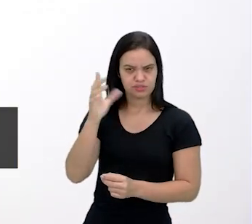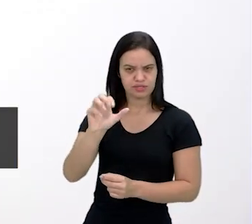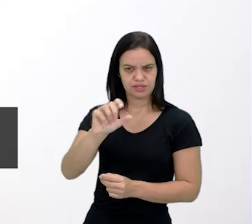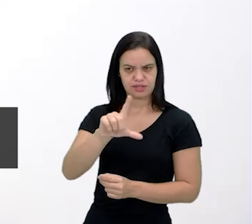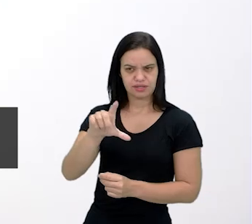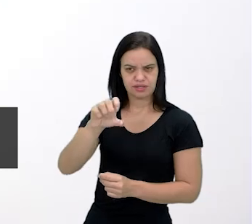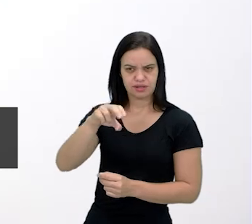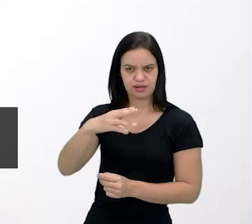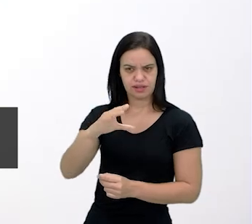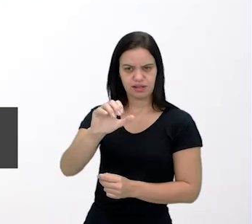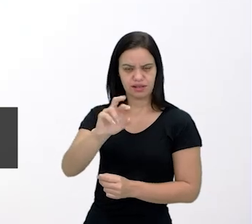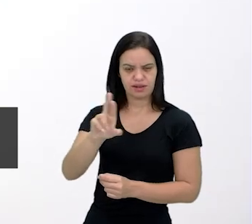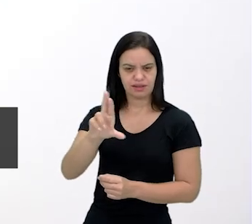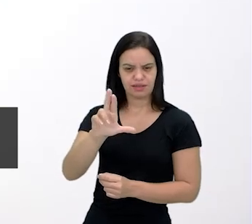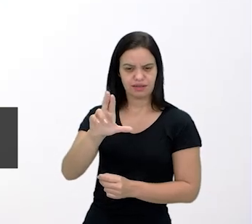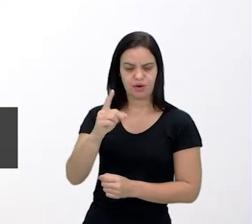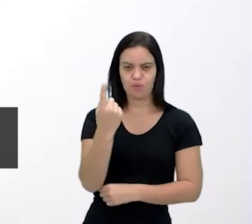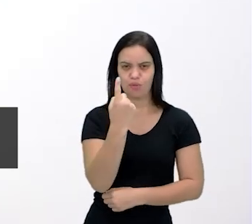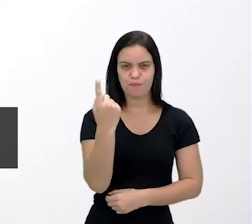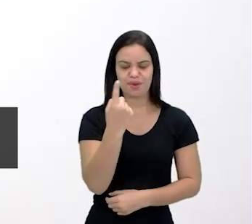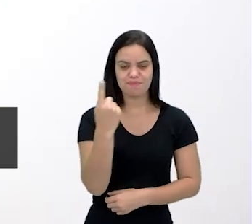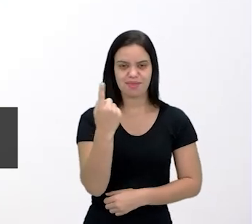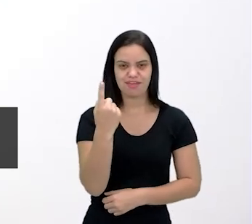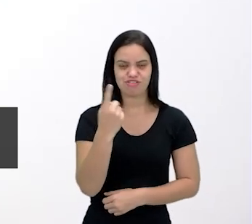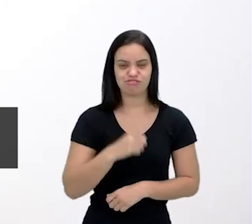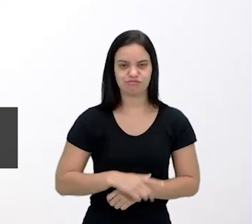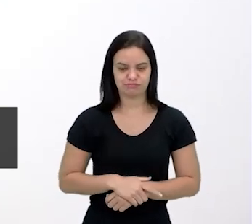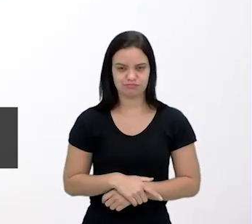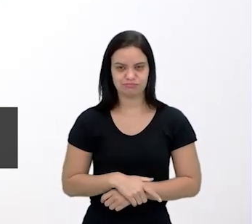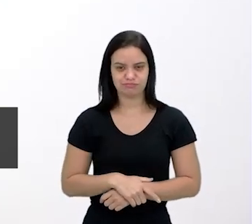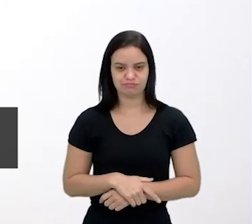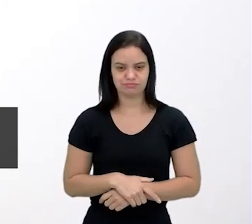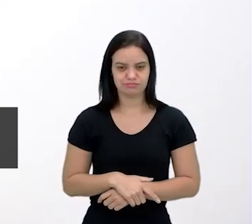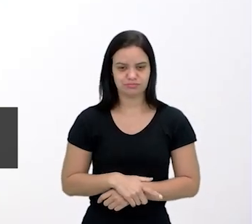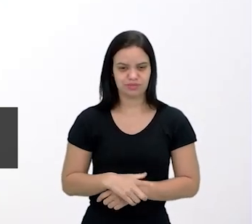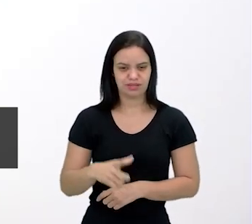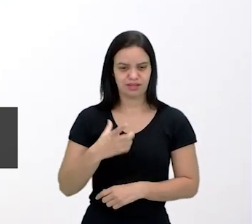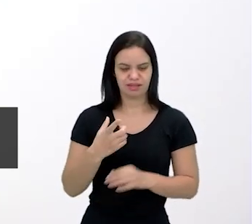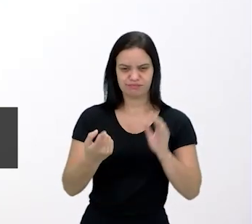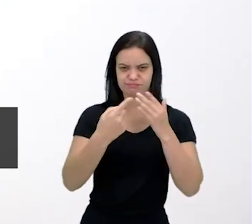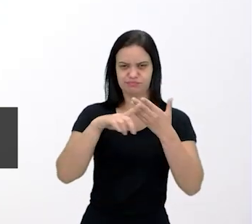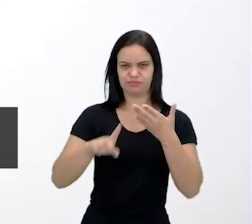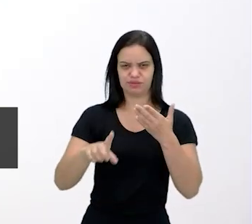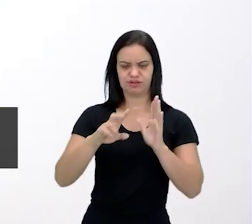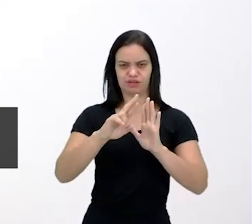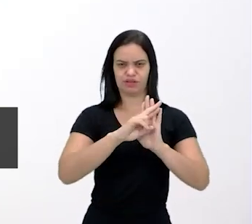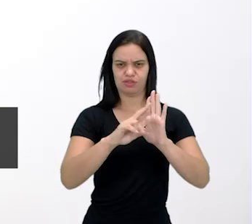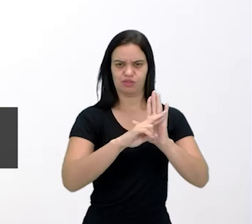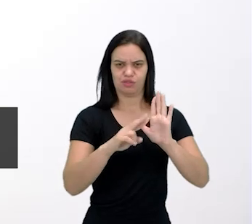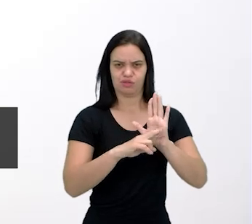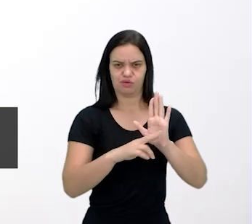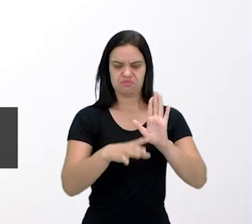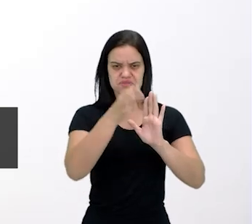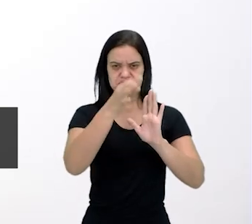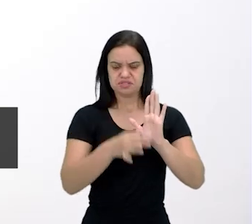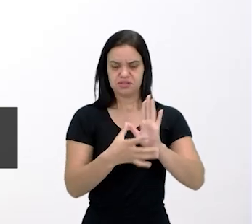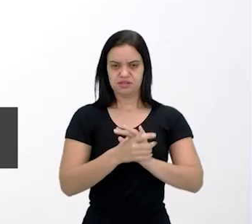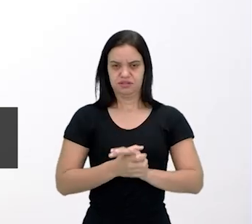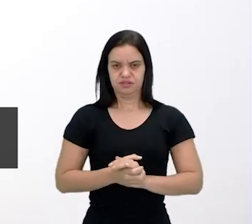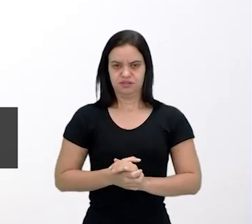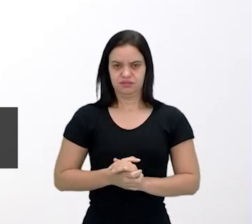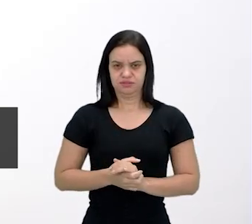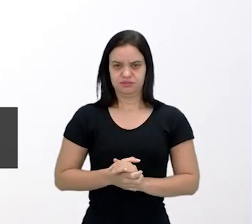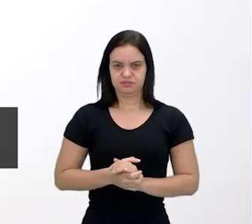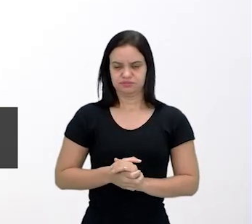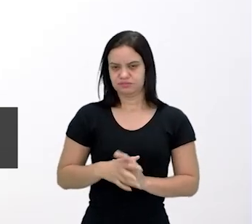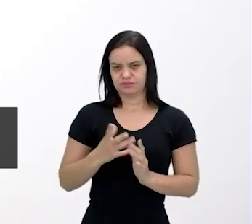foi um dos primeiros a romper com a norma culta. O vocabulário dele